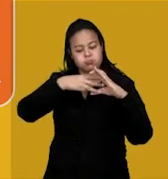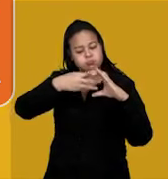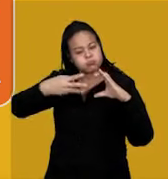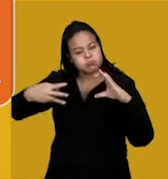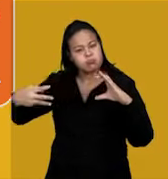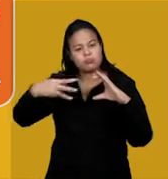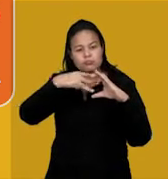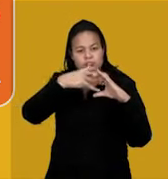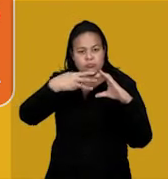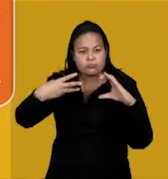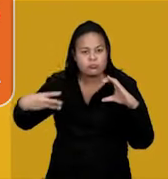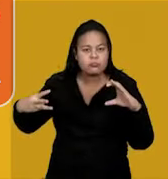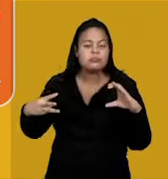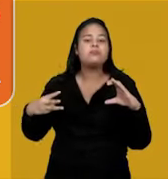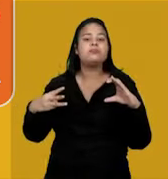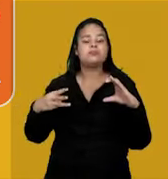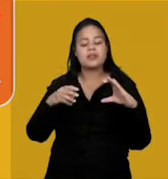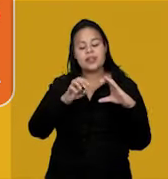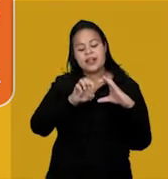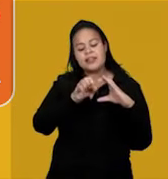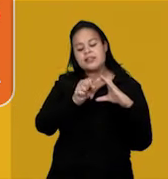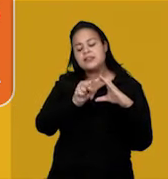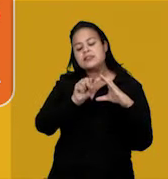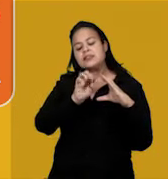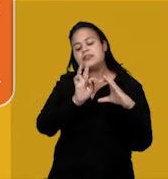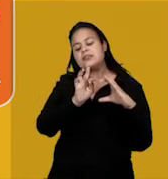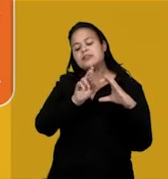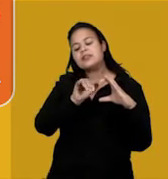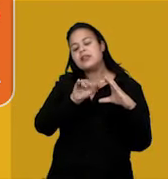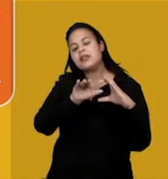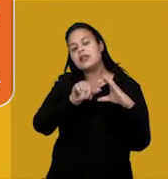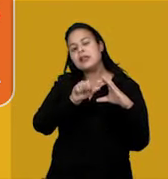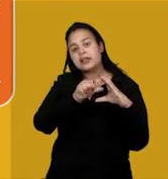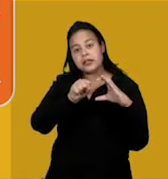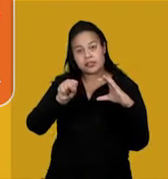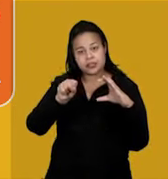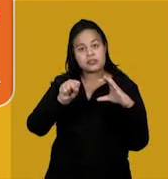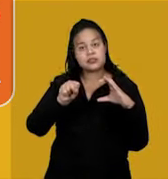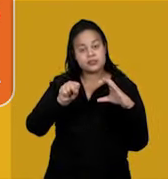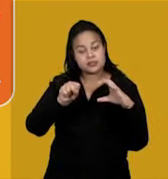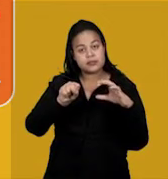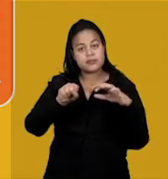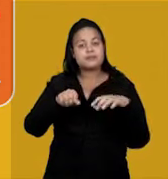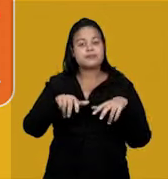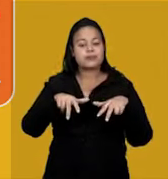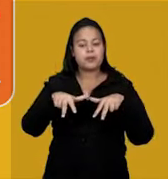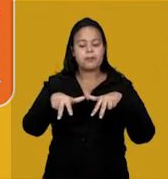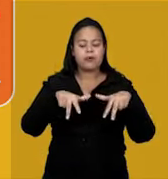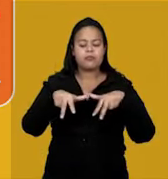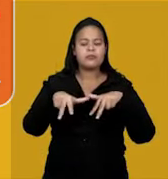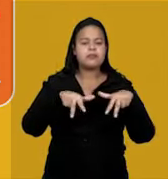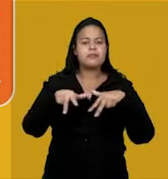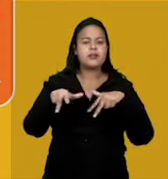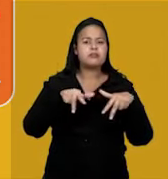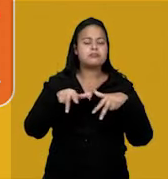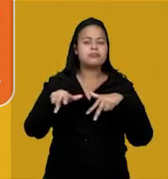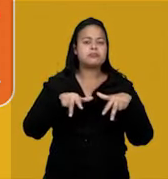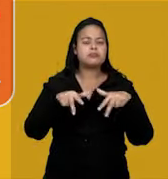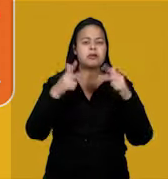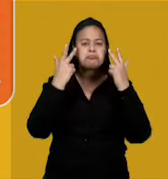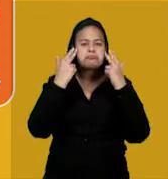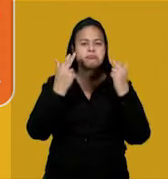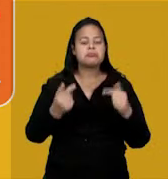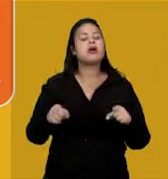transversais. E como eu havia dito, também apresenta movimentos voluntários.